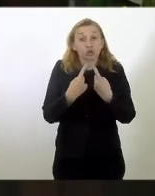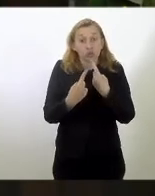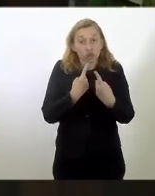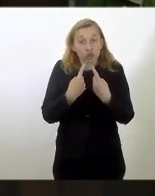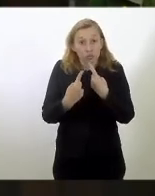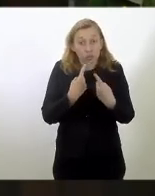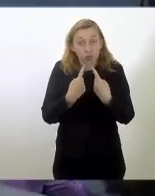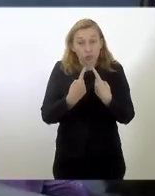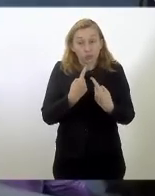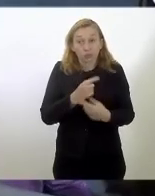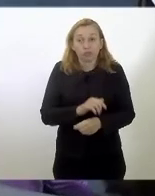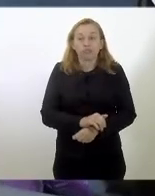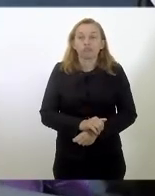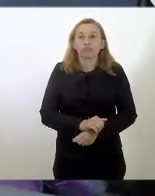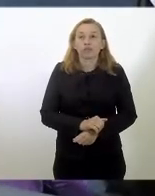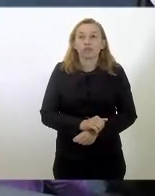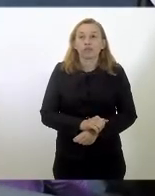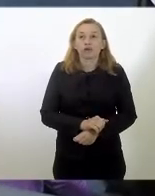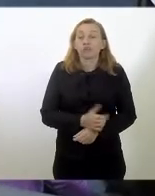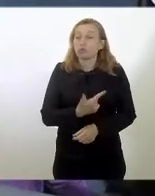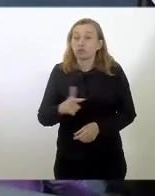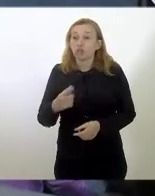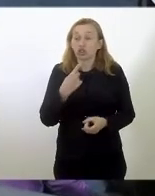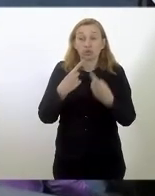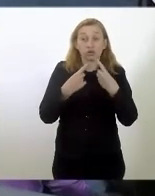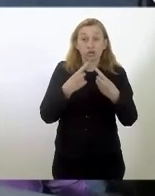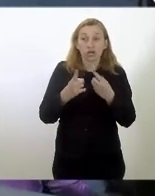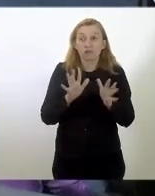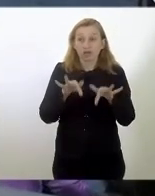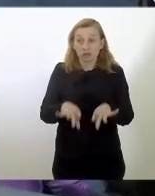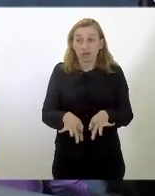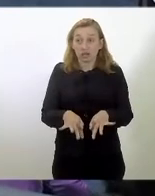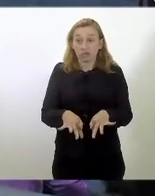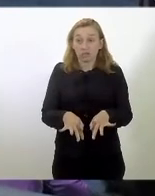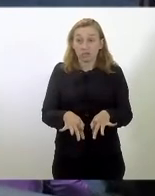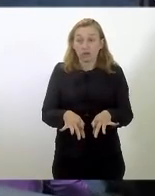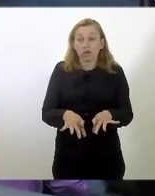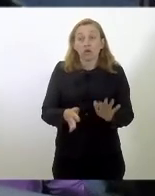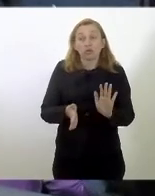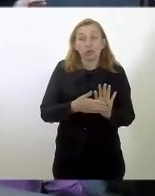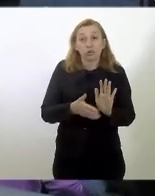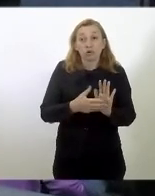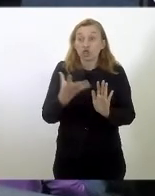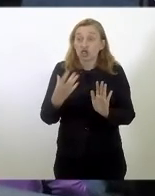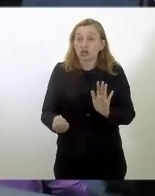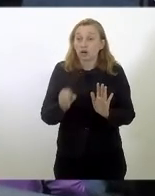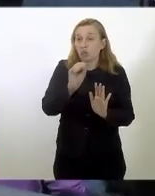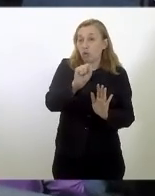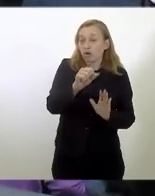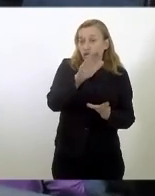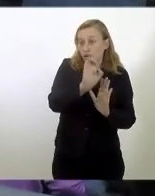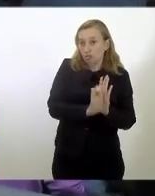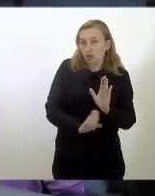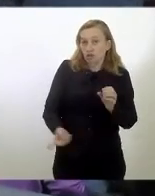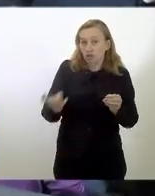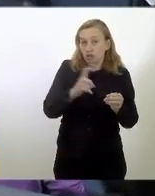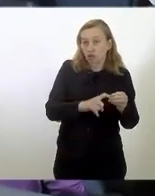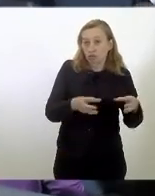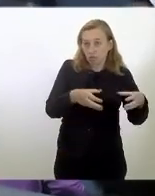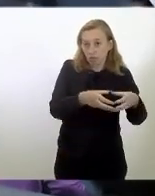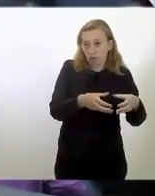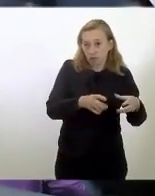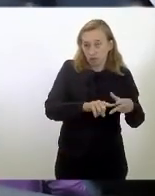discussão. Não havendo quem queira discutir, encerrada a discussão, o presente proposta recebeu 8 emendas e retorna às